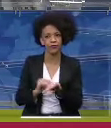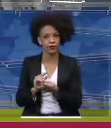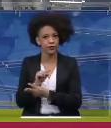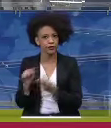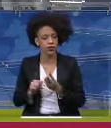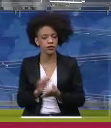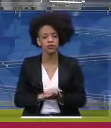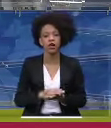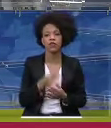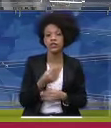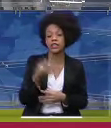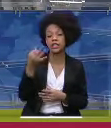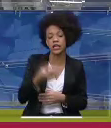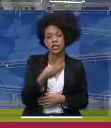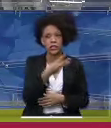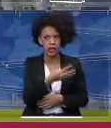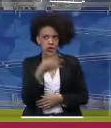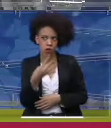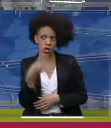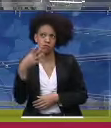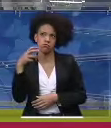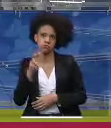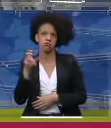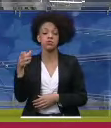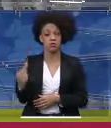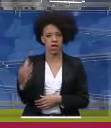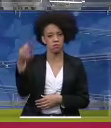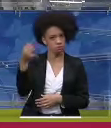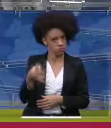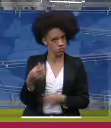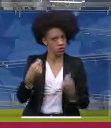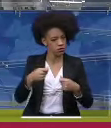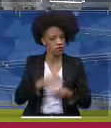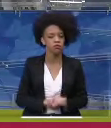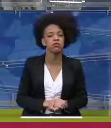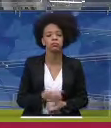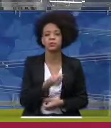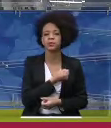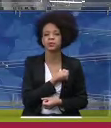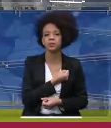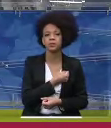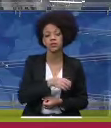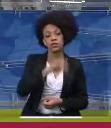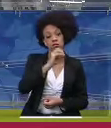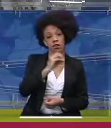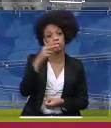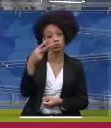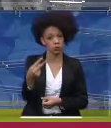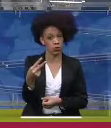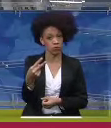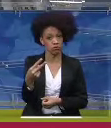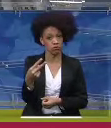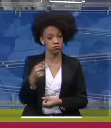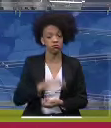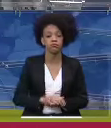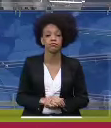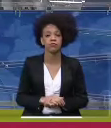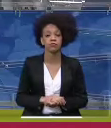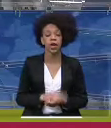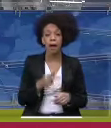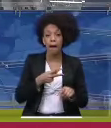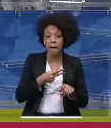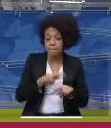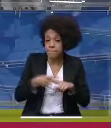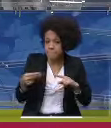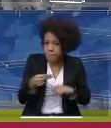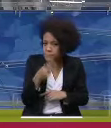você ganha acertando 3, 4, 5 ou 6 números. Bola amarela 02. Amarela 02. Este prêmio